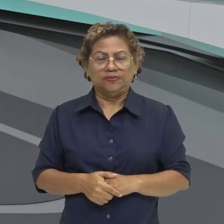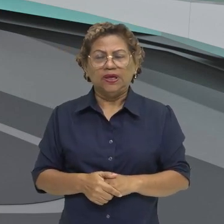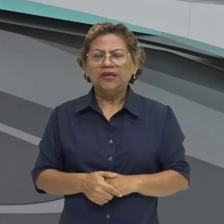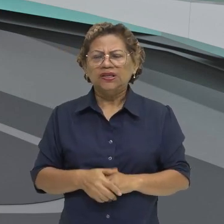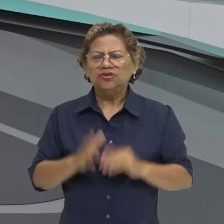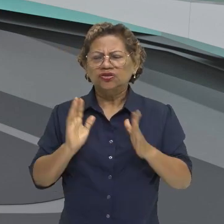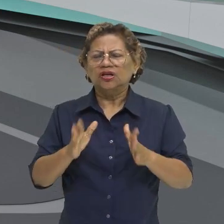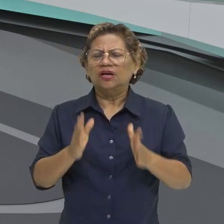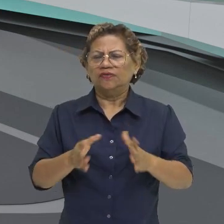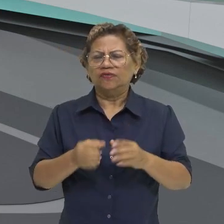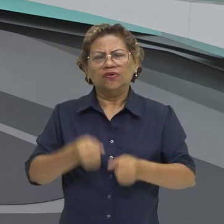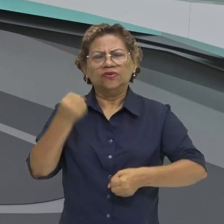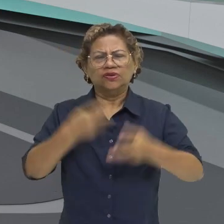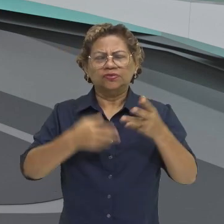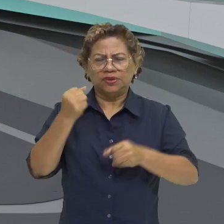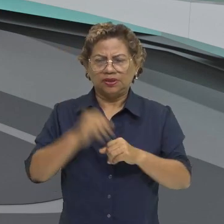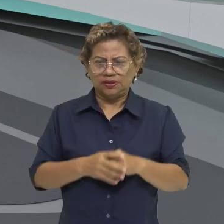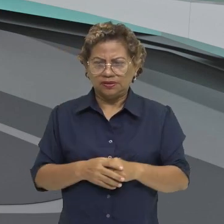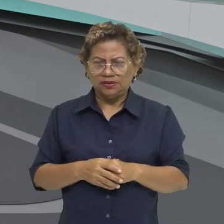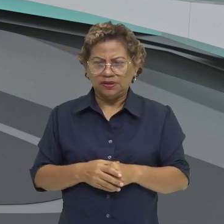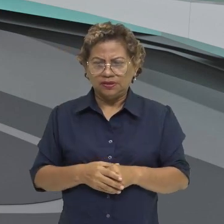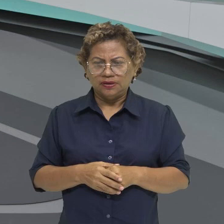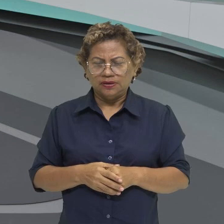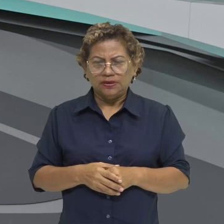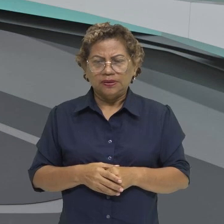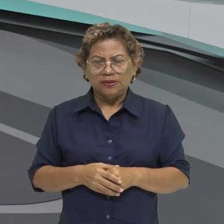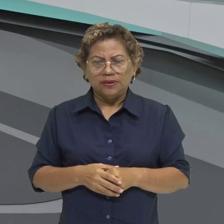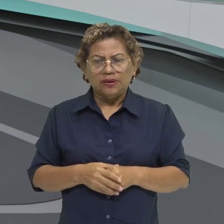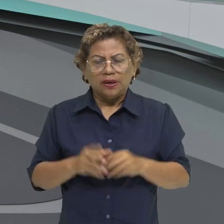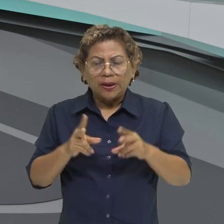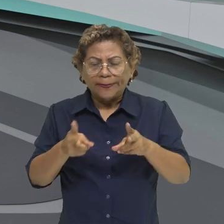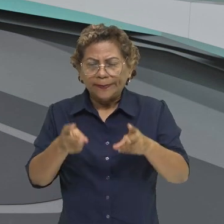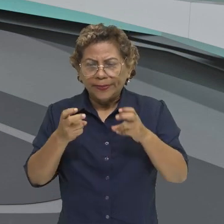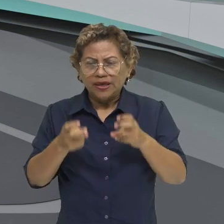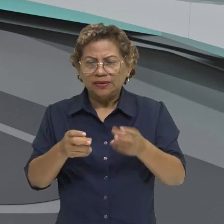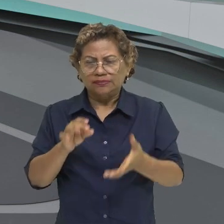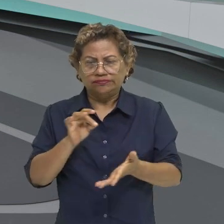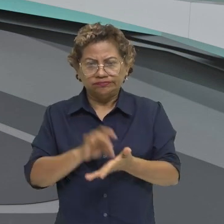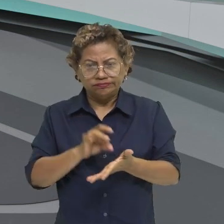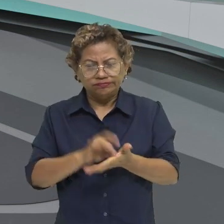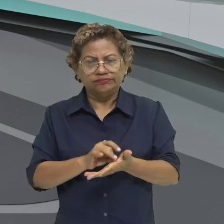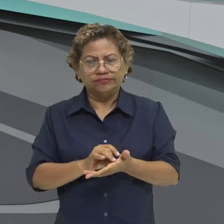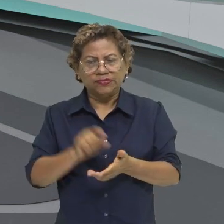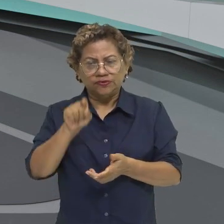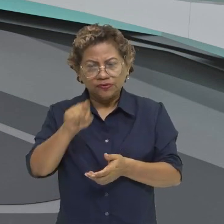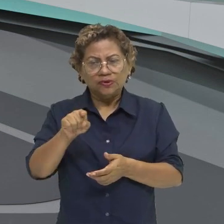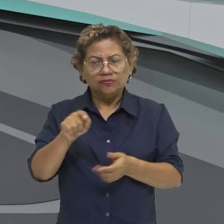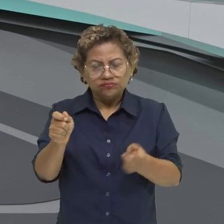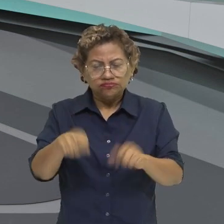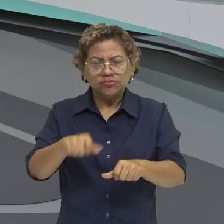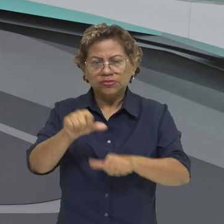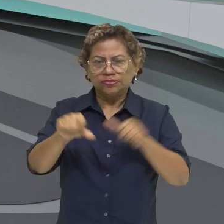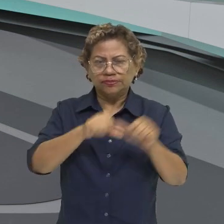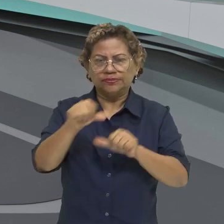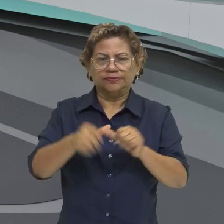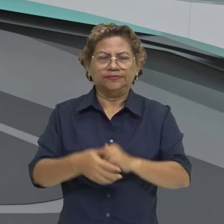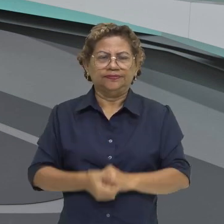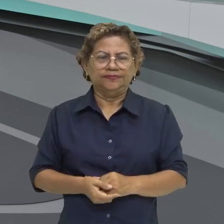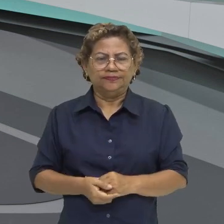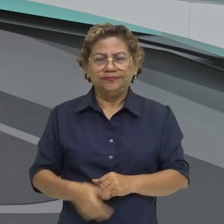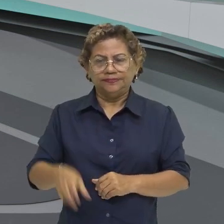dizendo, olha para a realidade, analisa e critica com a intenção de mudar a realidade. E a função